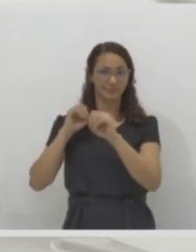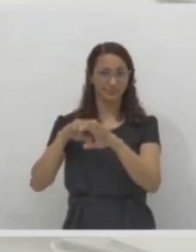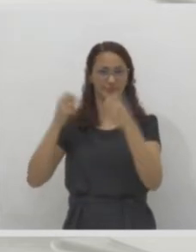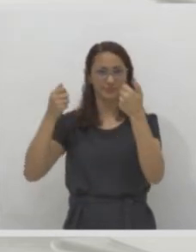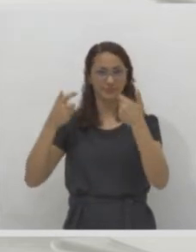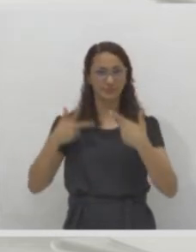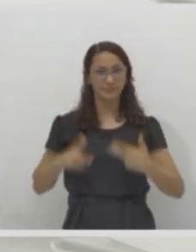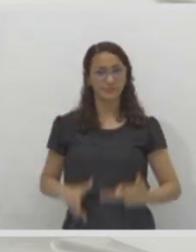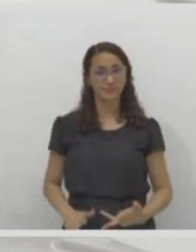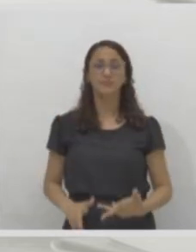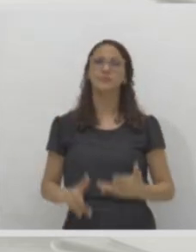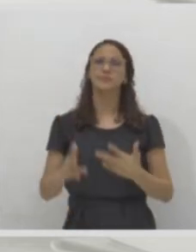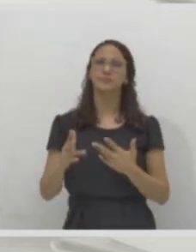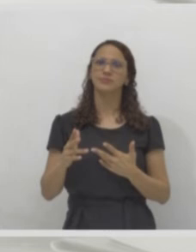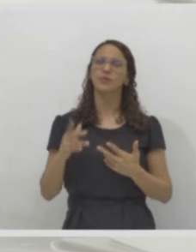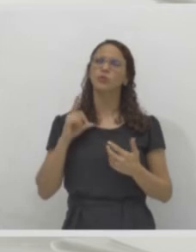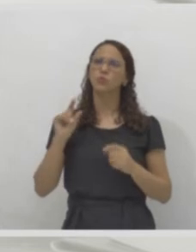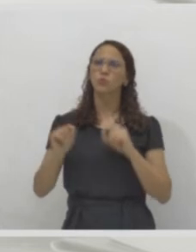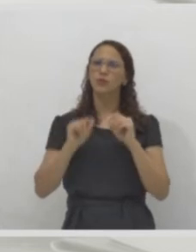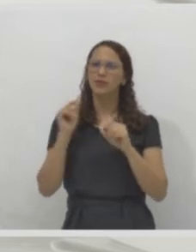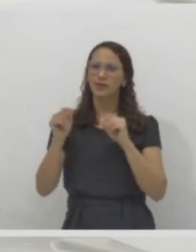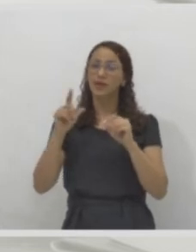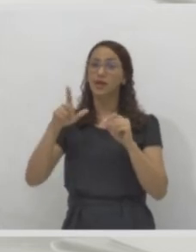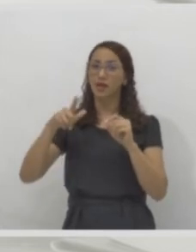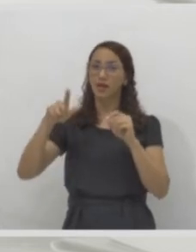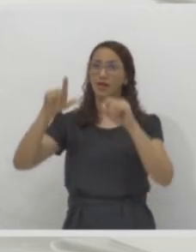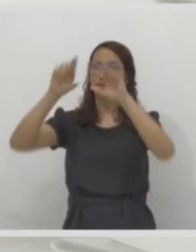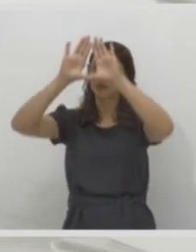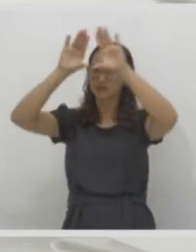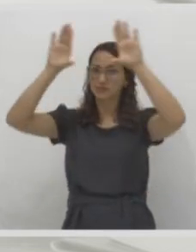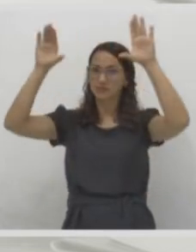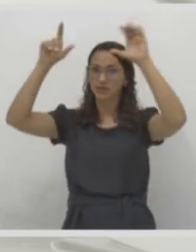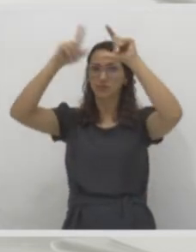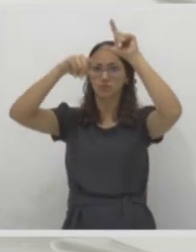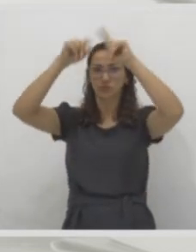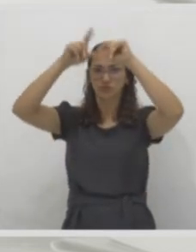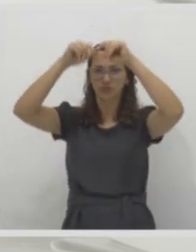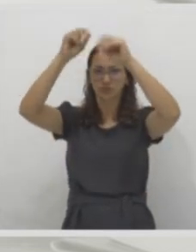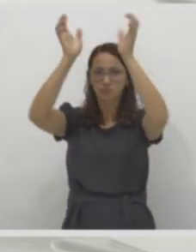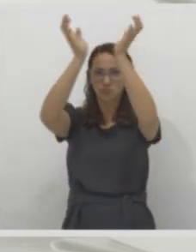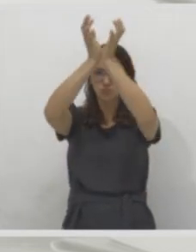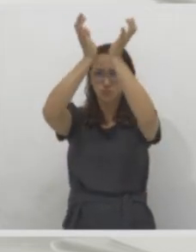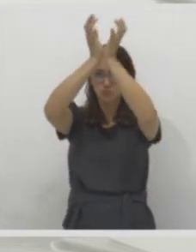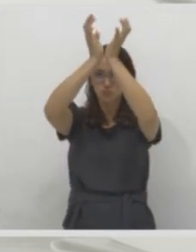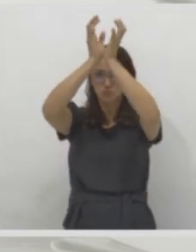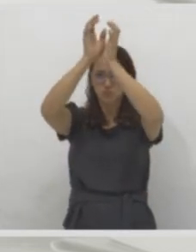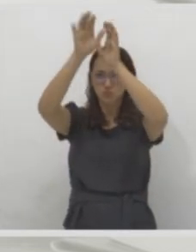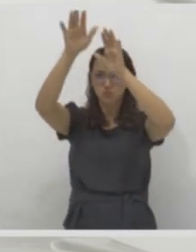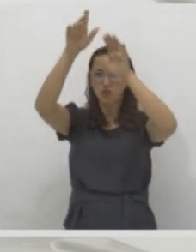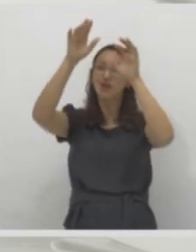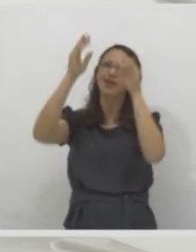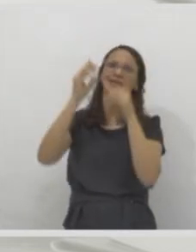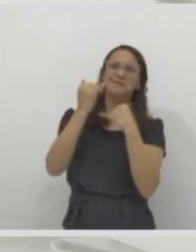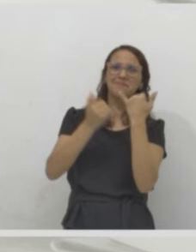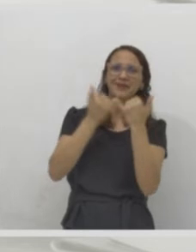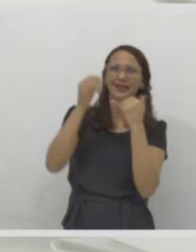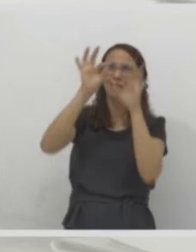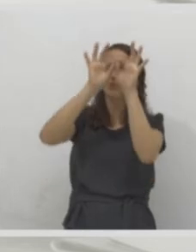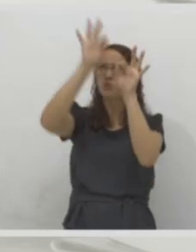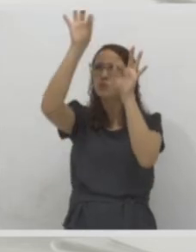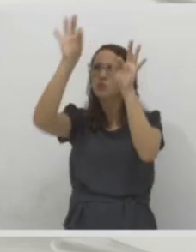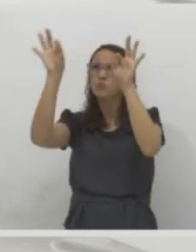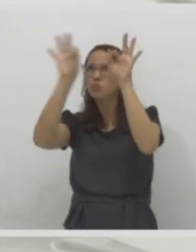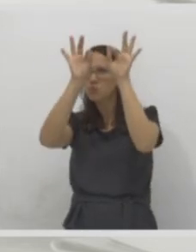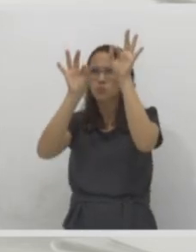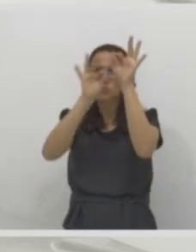explicamos que constelações são essa região, esse agrupamento de estrelas. E aqui a gente brinca de ligar os pontinhos, né?